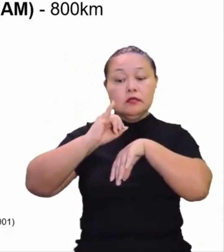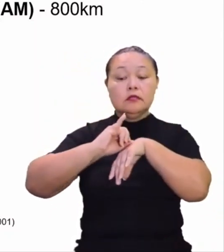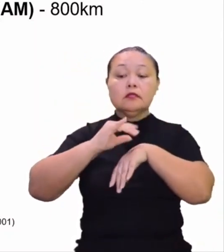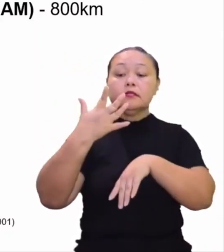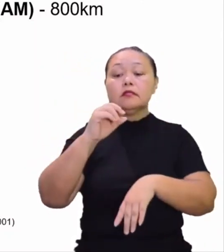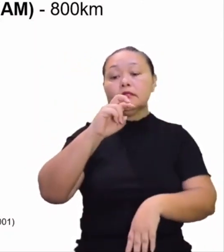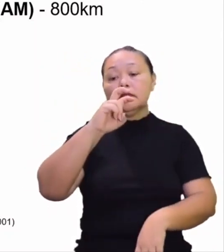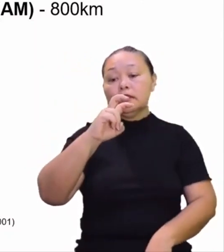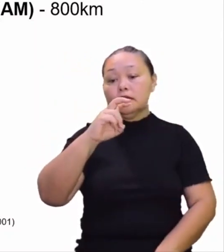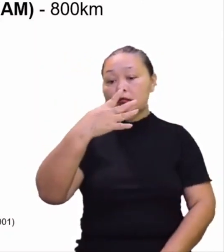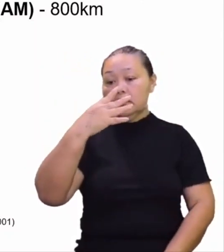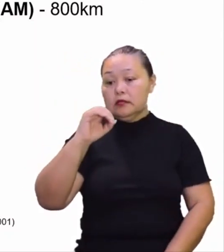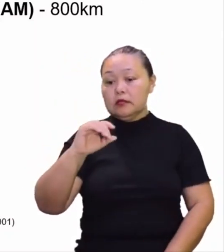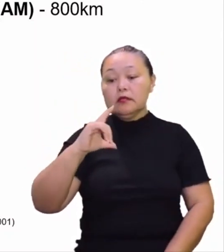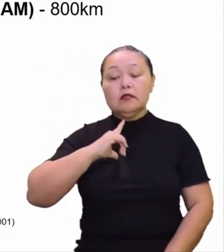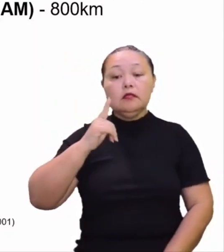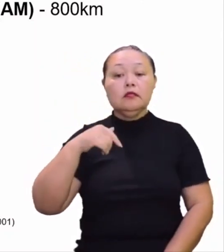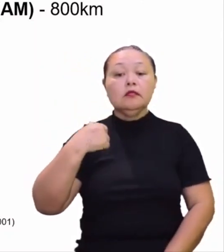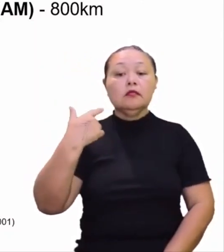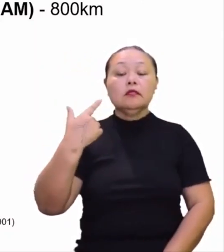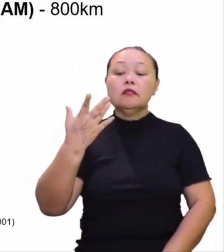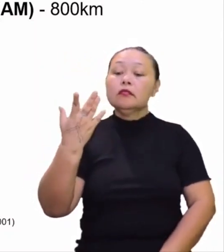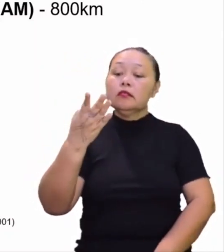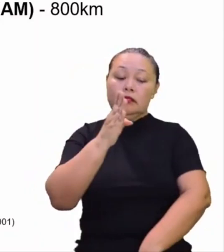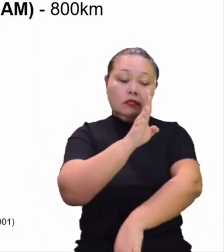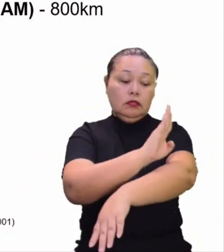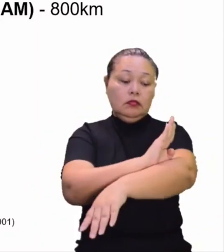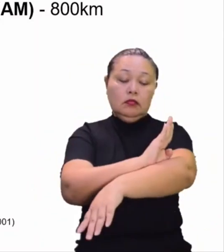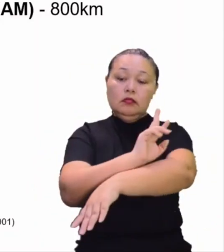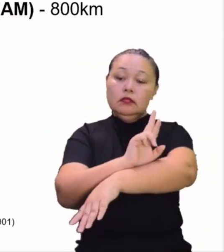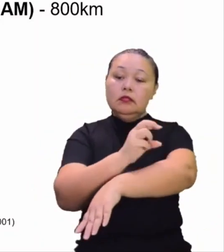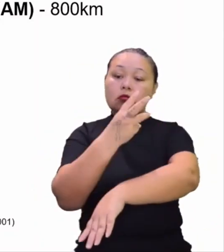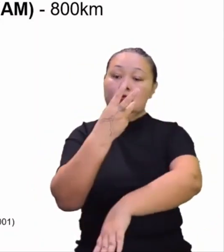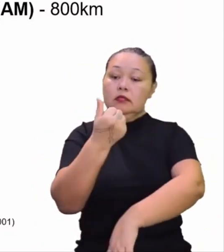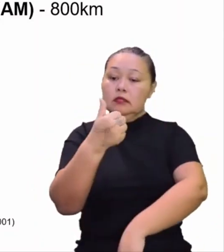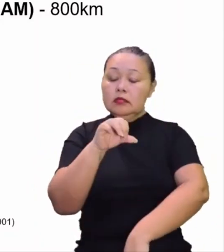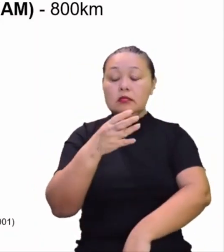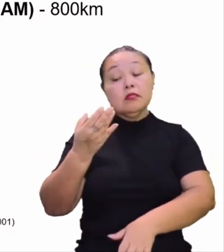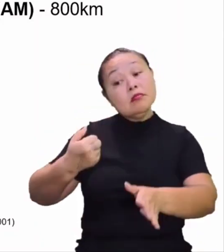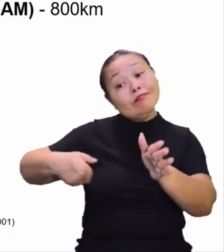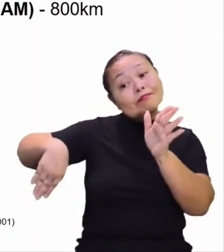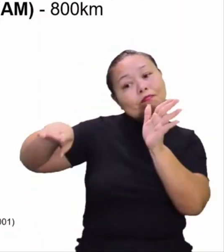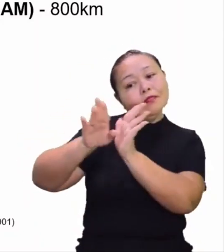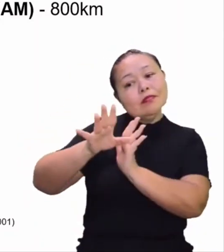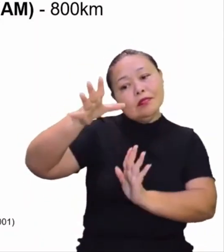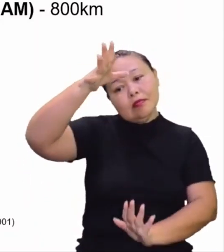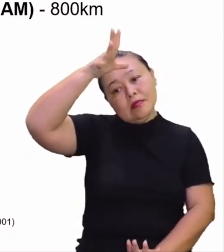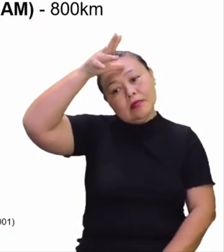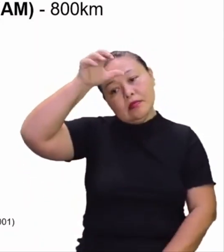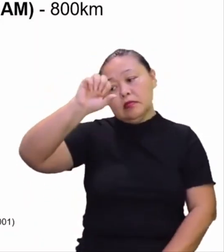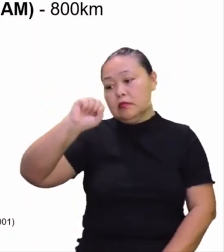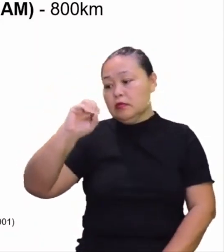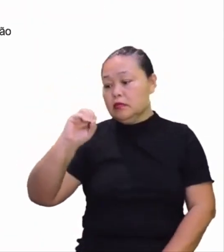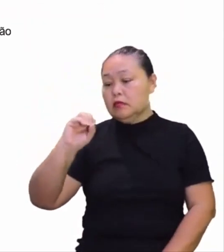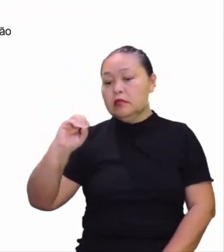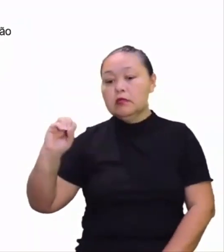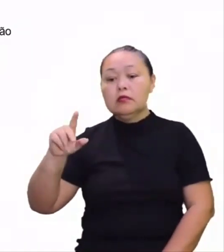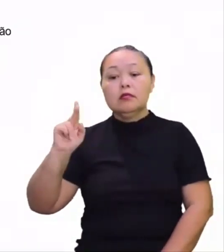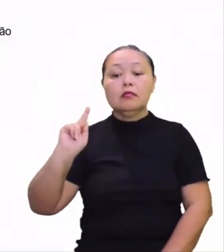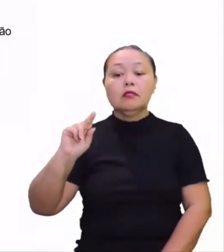quilômetros. E a BR-319, essa que eu circulei aqui por último, ó, até chegar lá em Manaus vai dar 800 quilômetros.